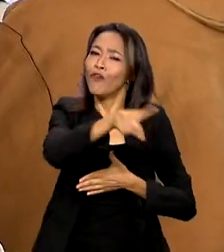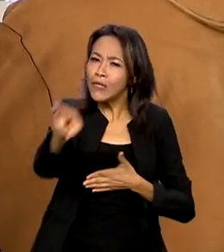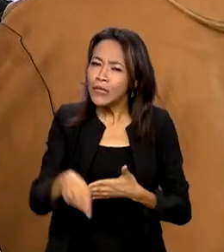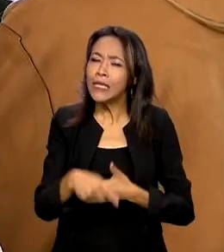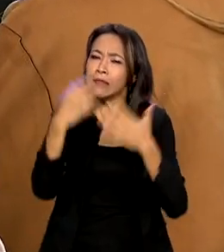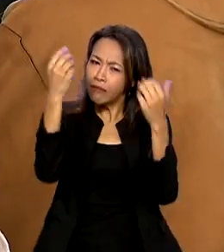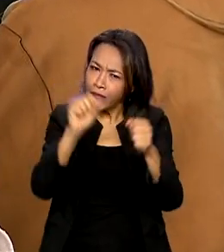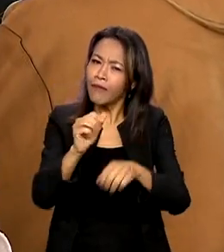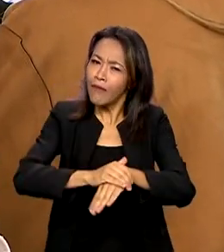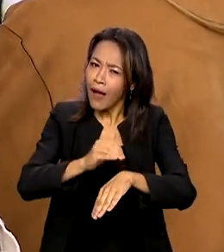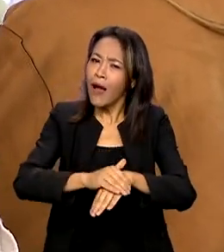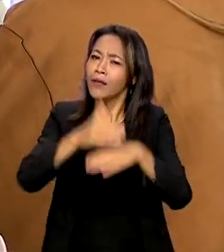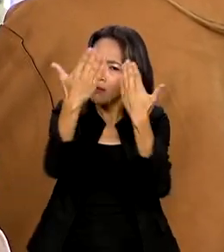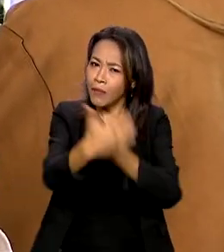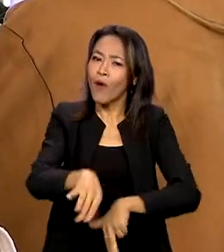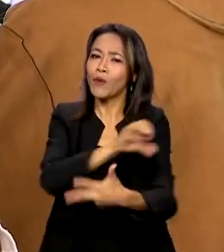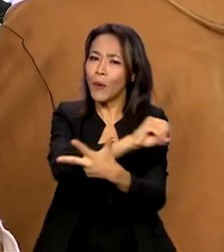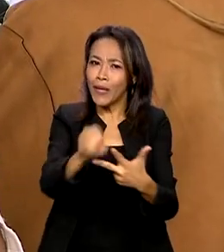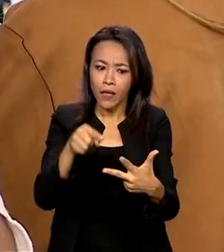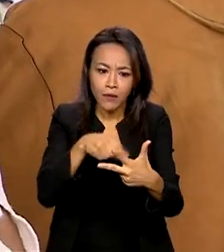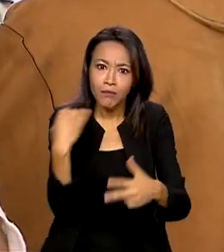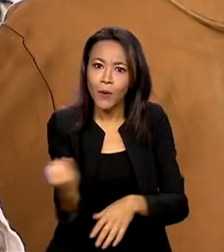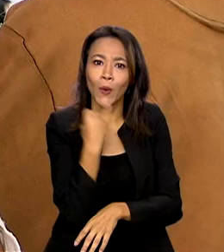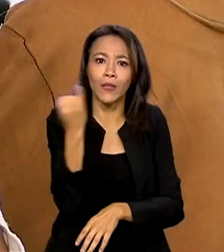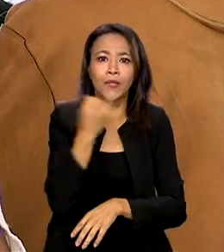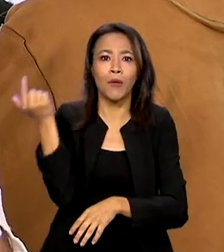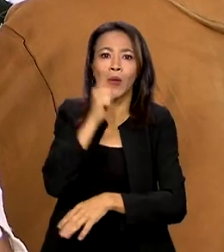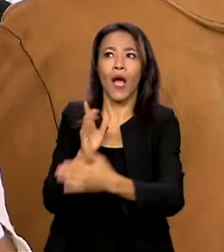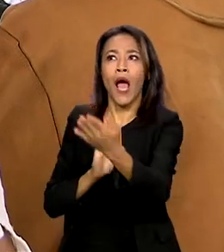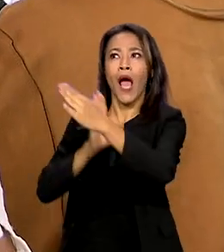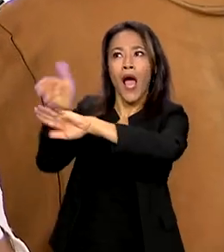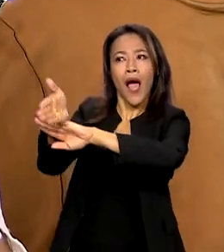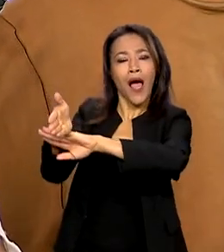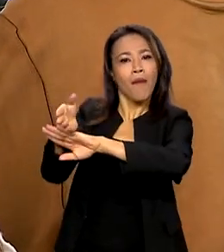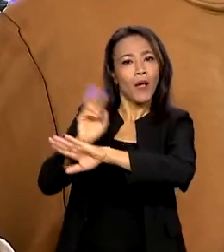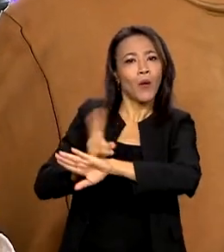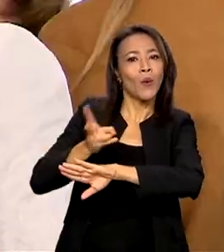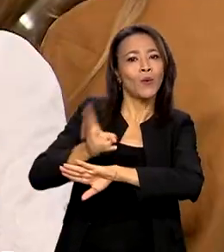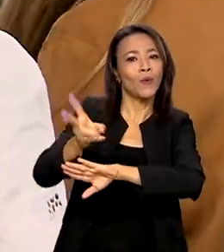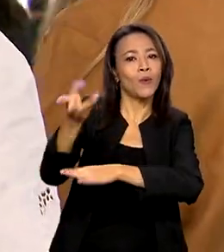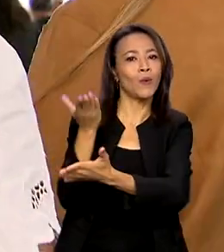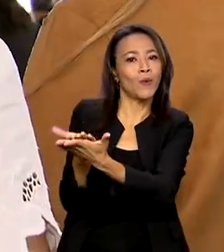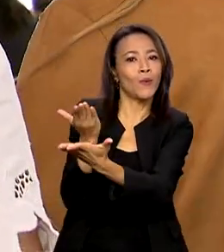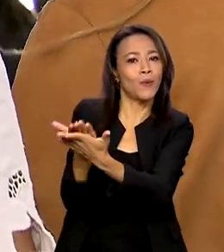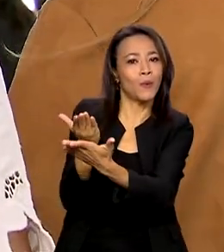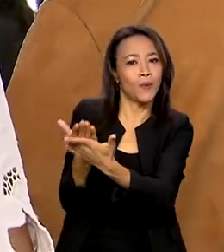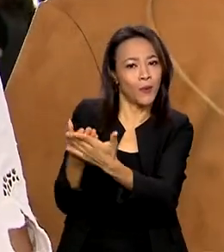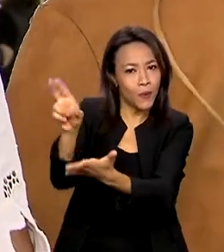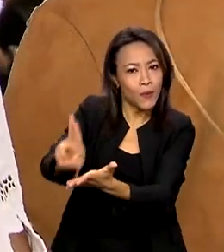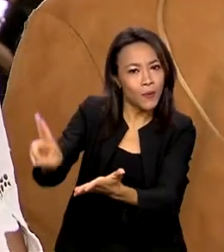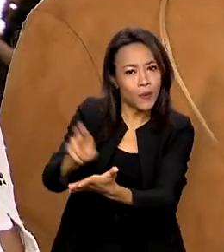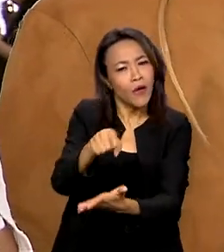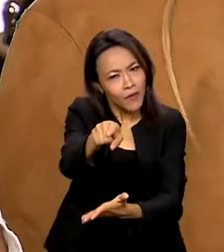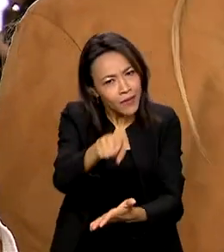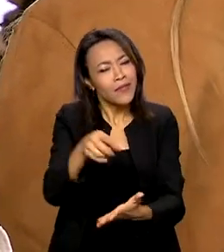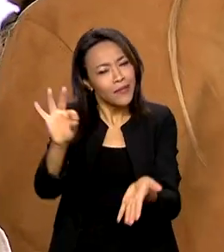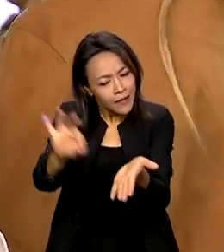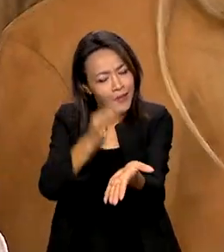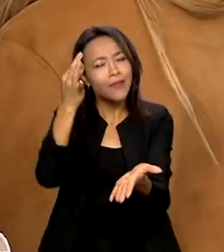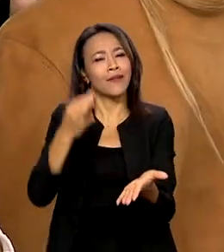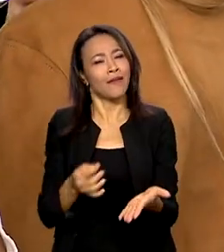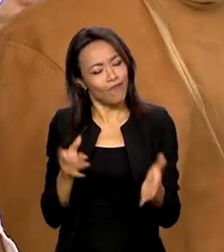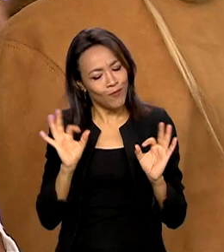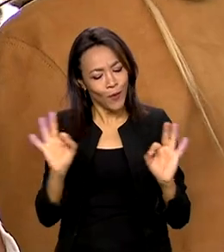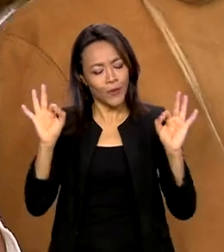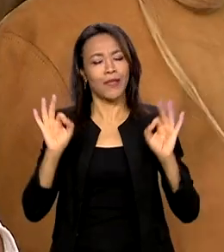uma porta aberta e importante para o segmento dos seus estudos cuidem faça a inscrição que